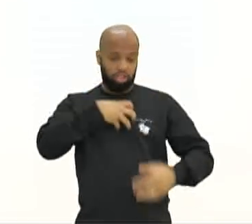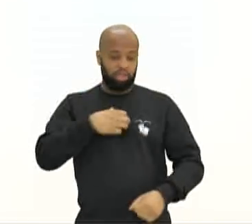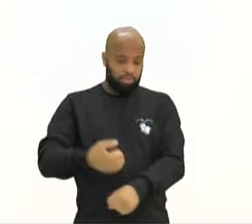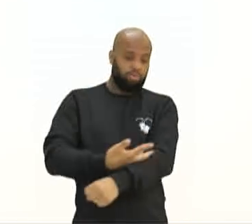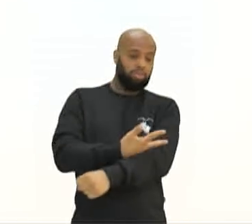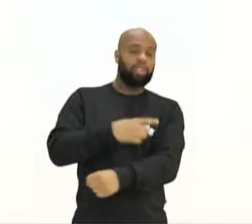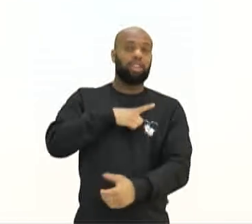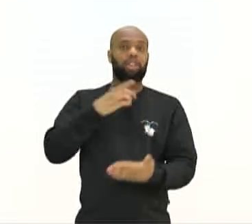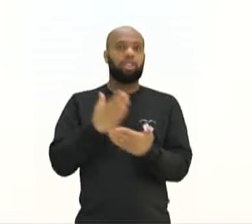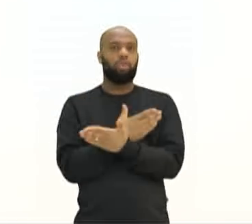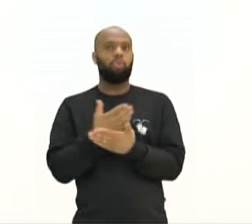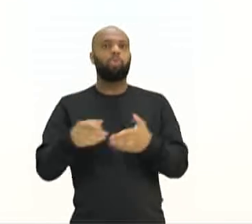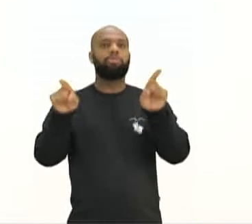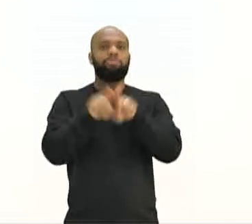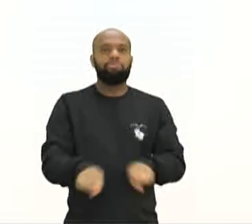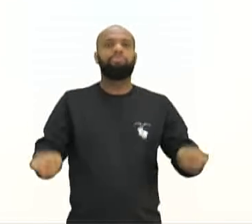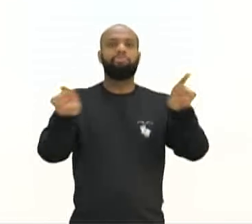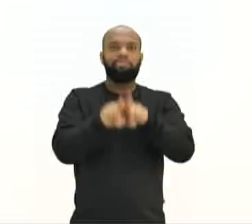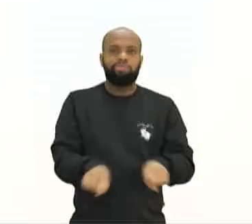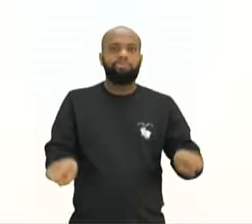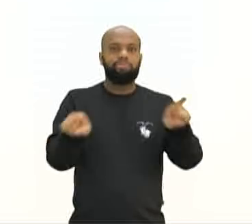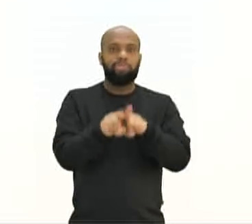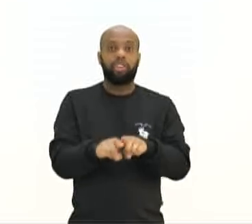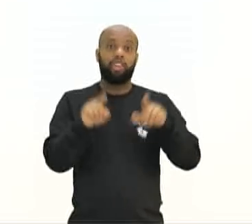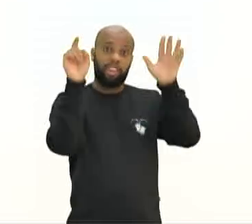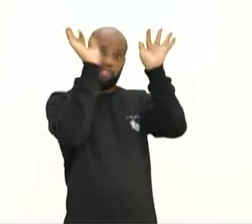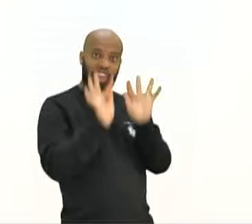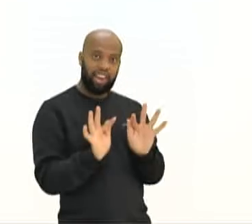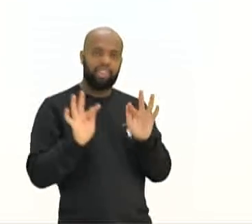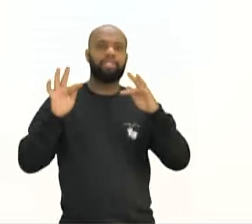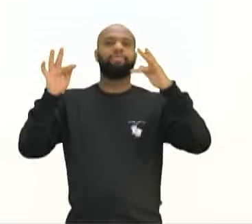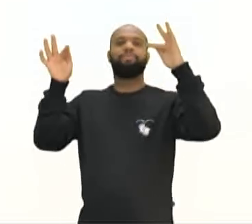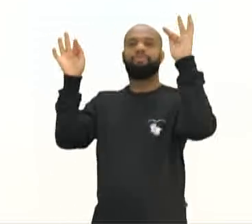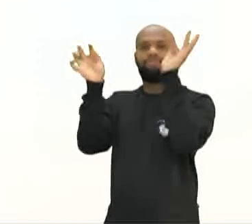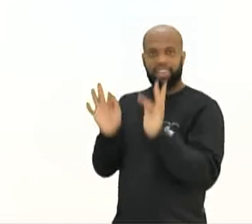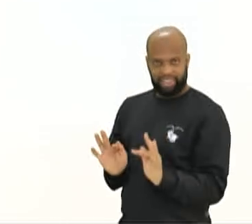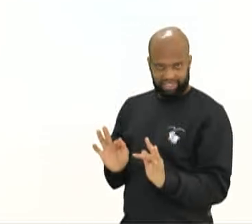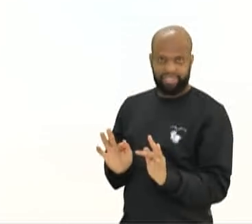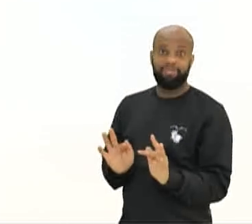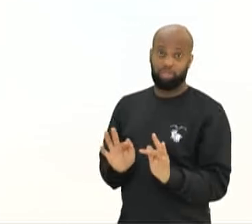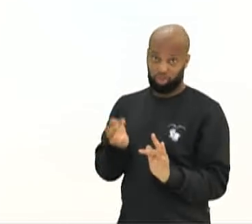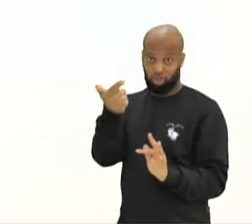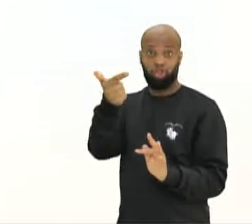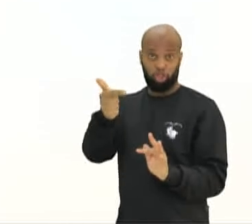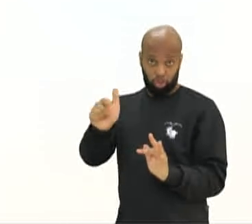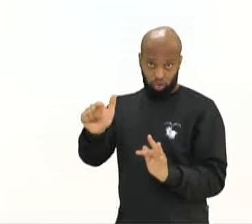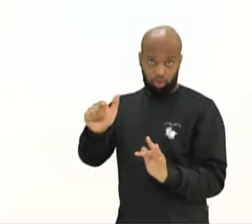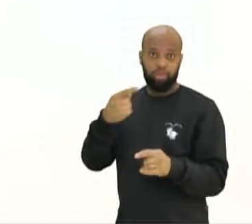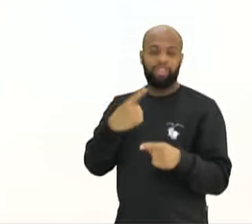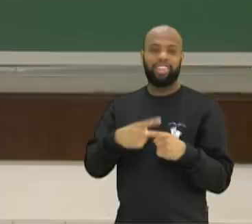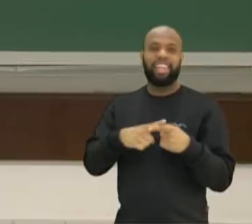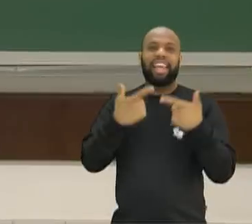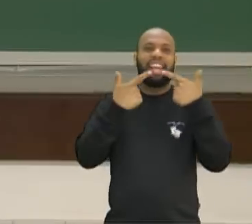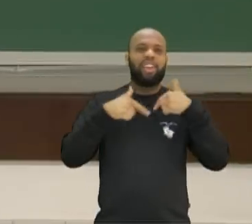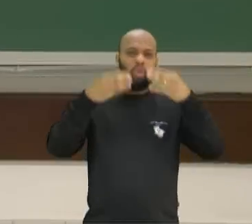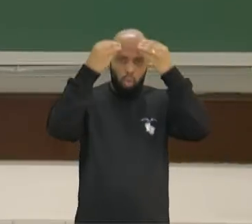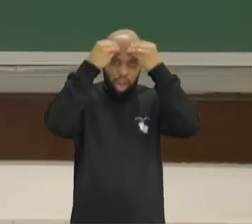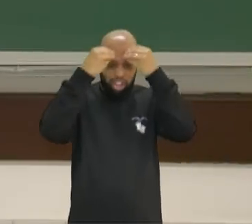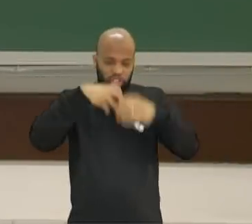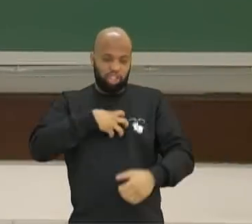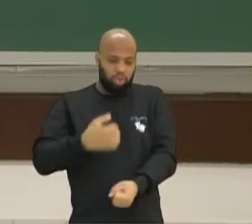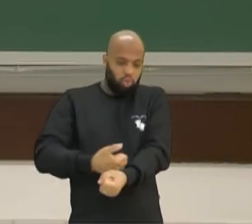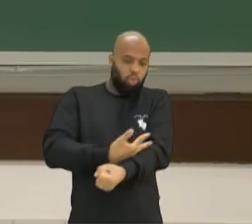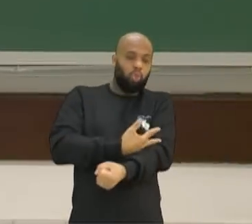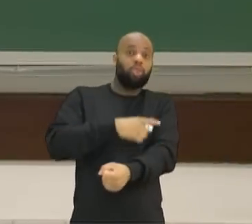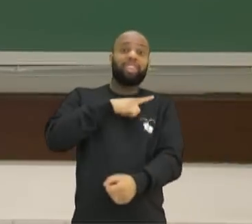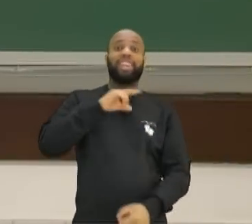por algumas repetições. Olha só, felizes, depois diz felizes novamente, porque a linguagem emotiva ela vai